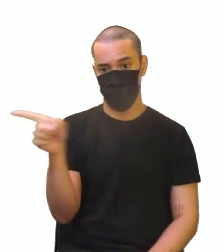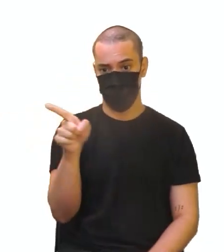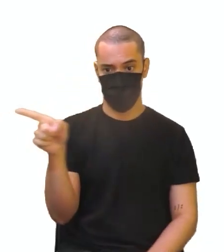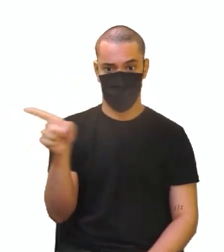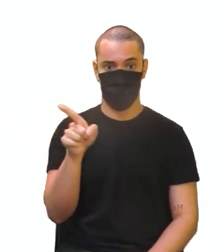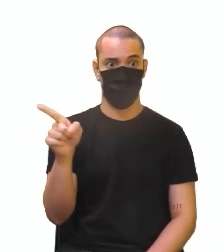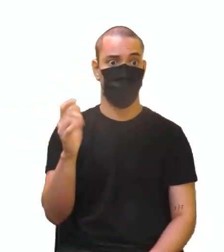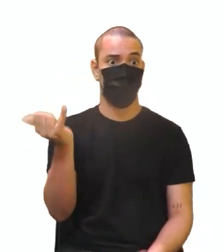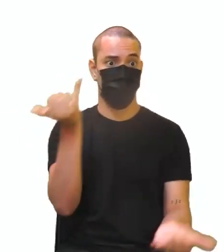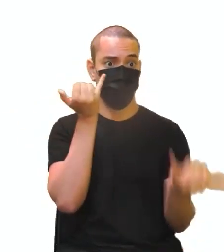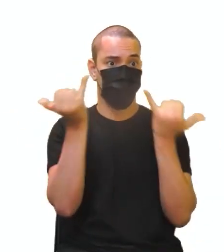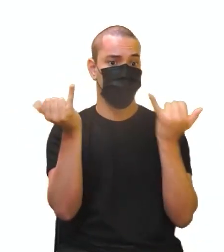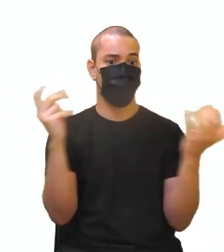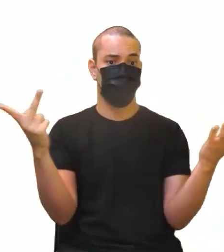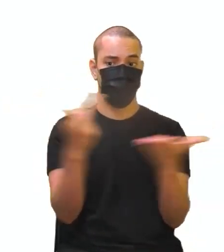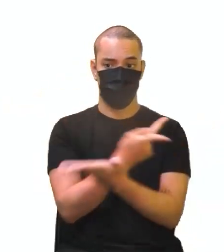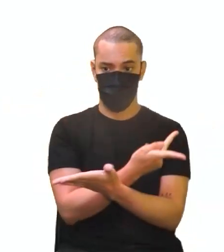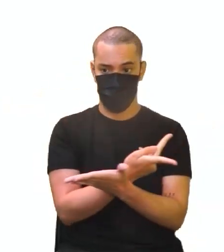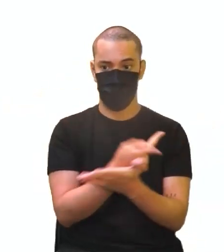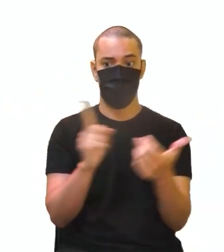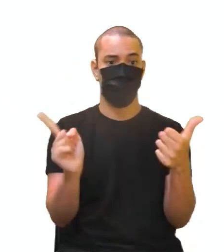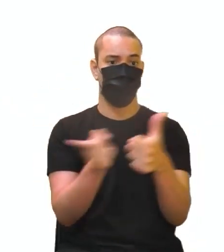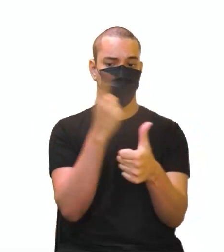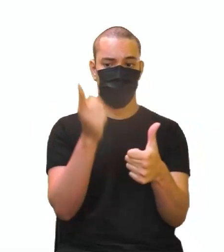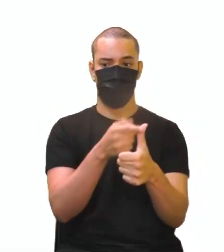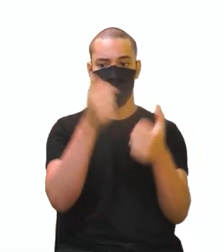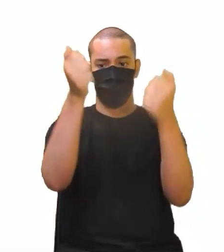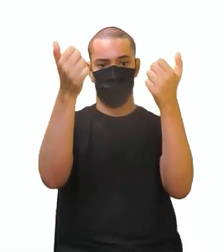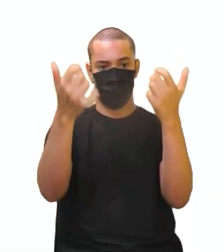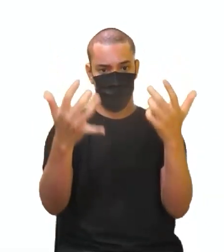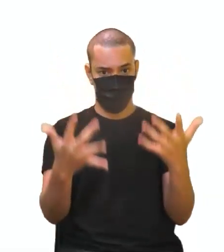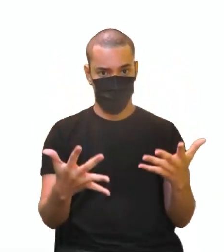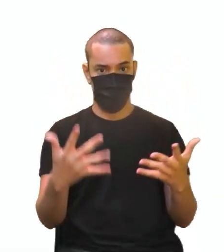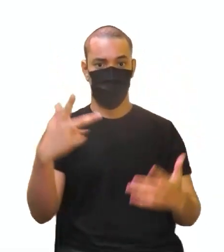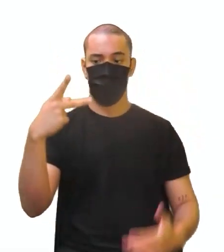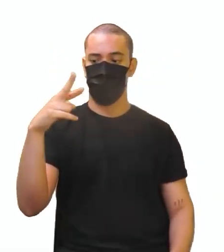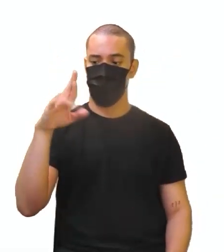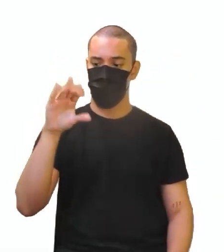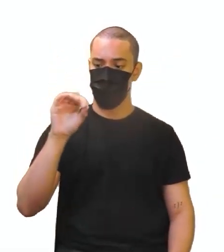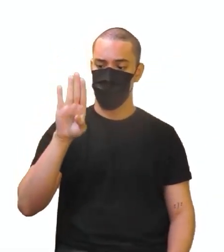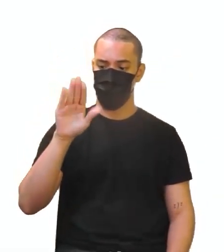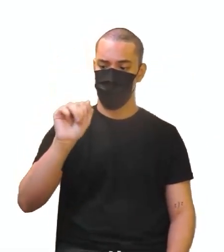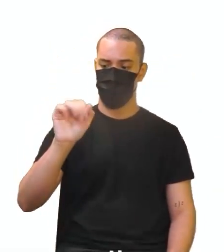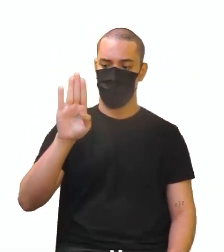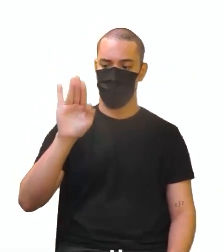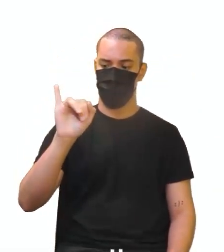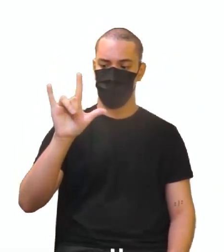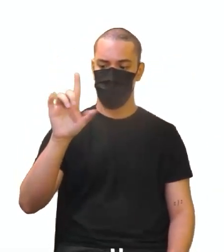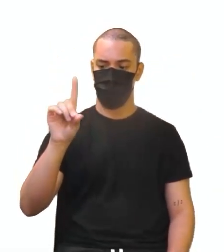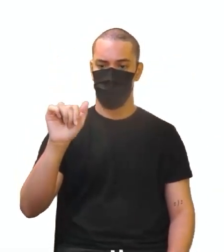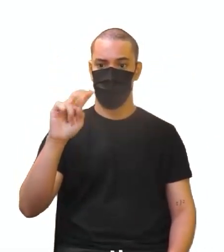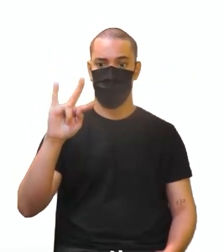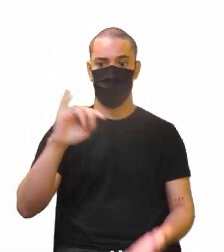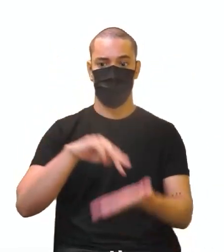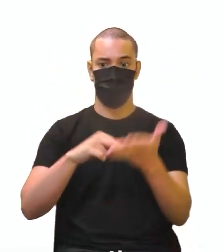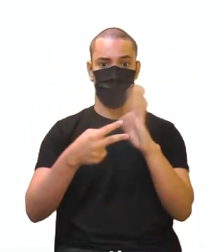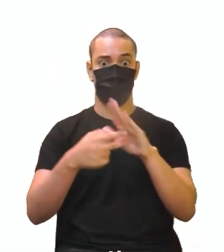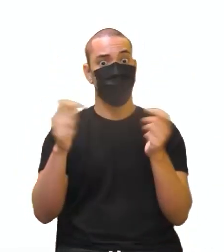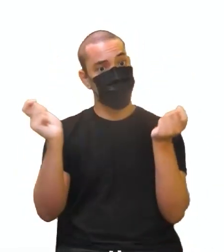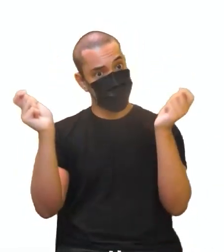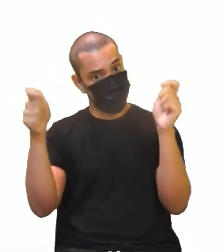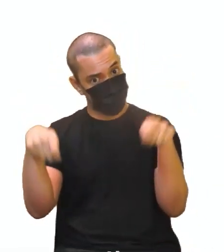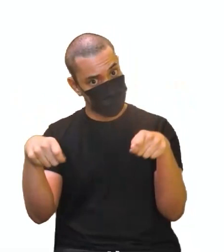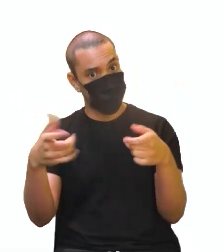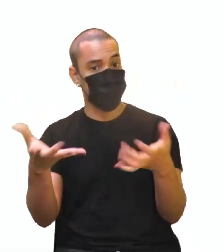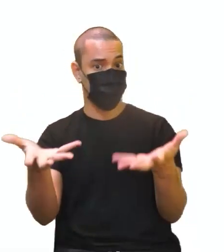esses eventos que vão estar acontecendo. Aí, primeiramente, a gente falou de probabilidade. O que é essa probabilidade? É o que eu